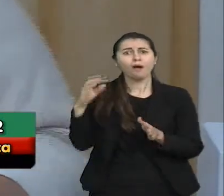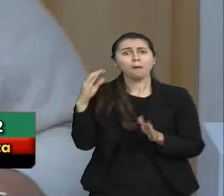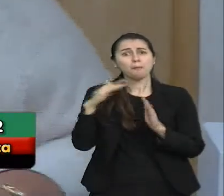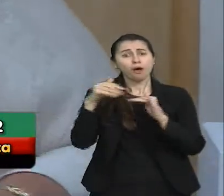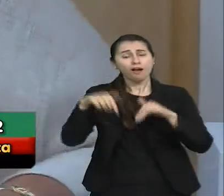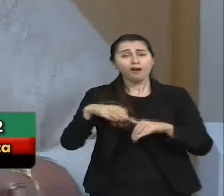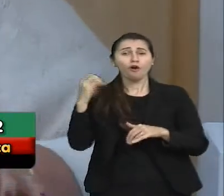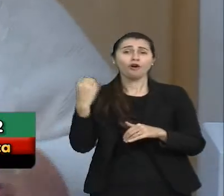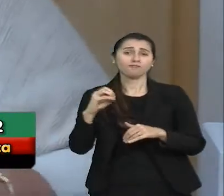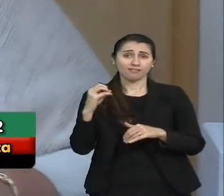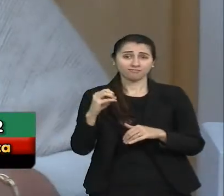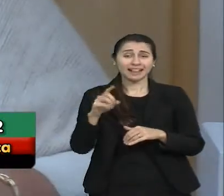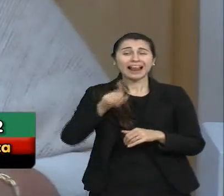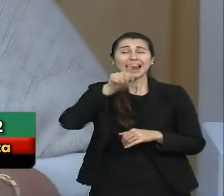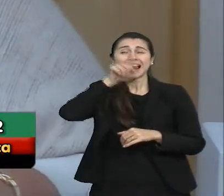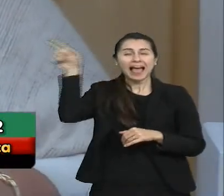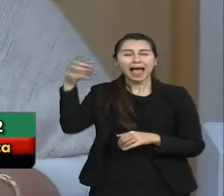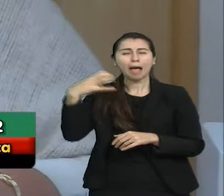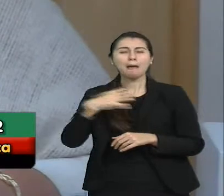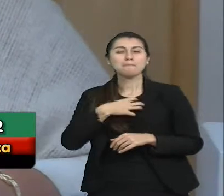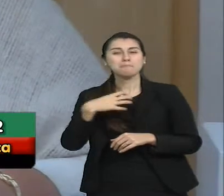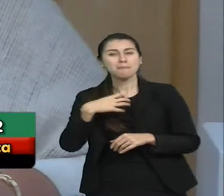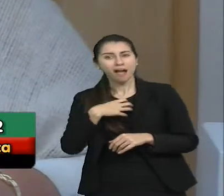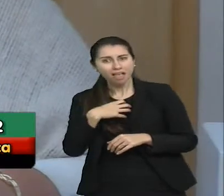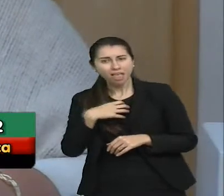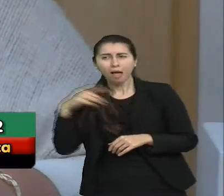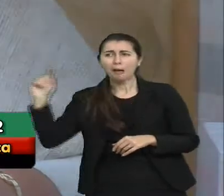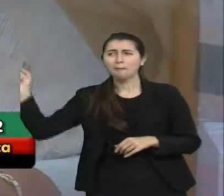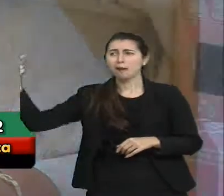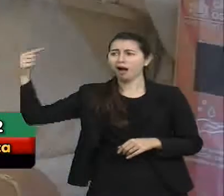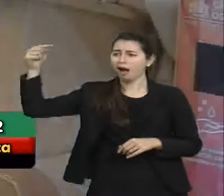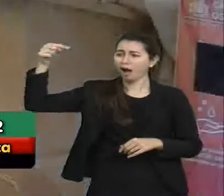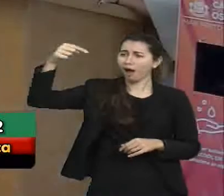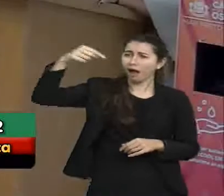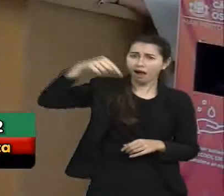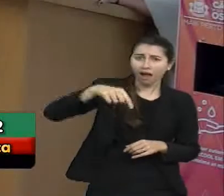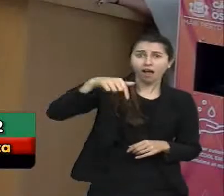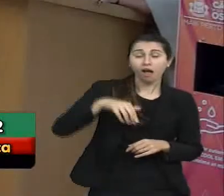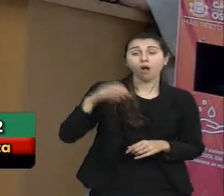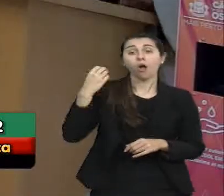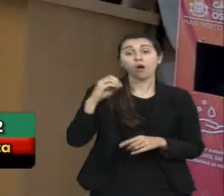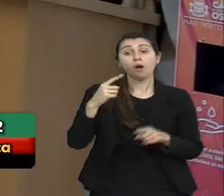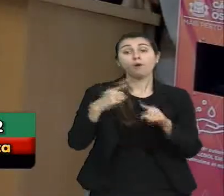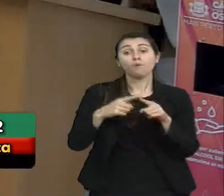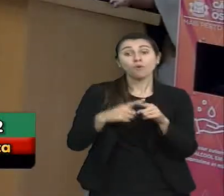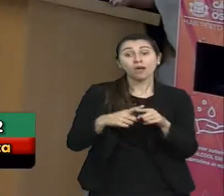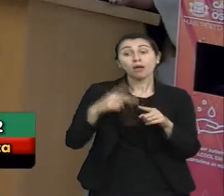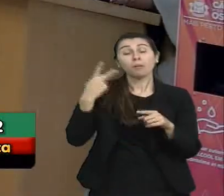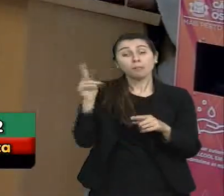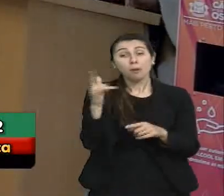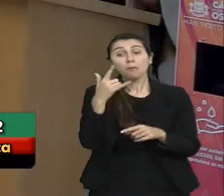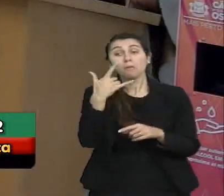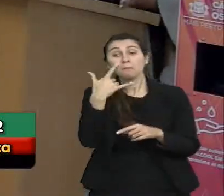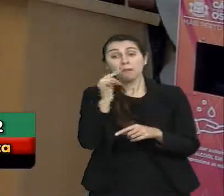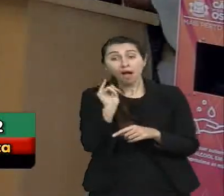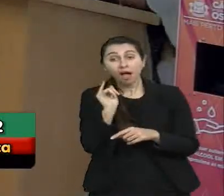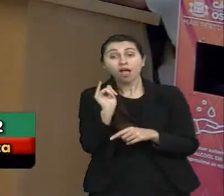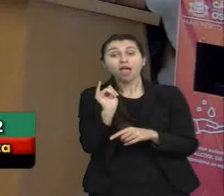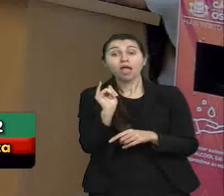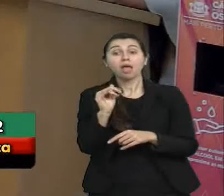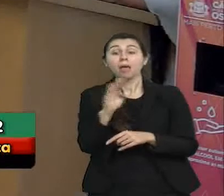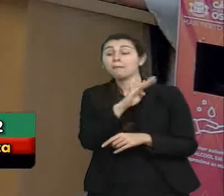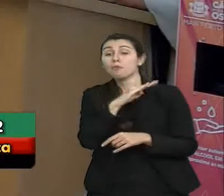Vânia, fugindo de intolerância religiosa. O pai dela foi assassinado por ter terras e por ter um